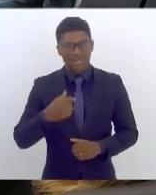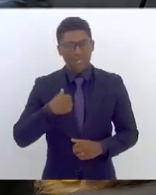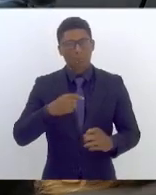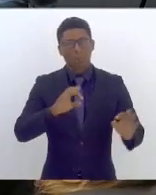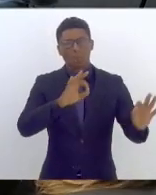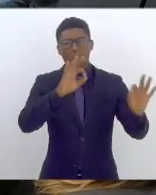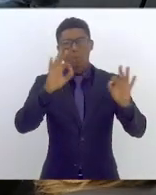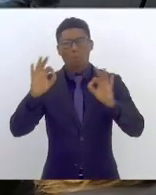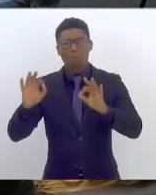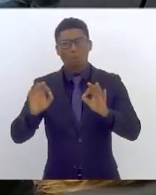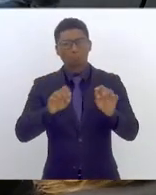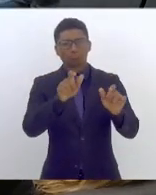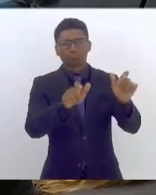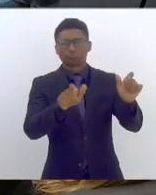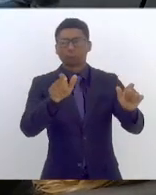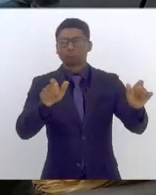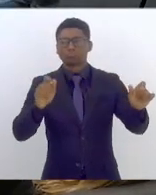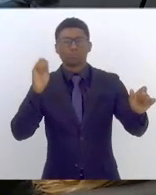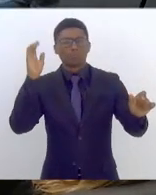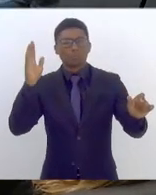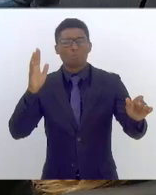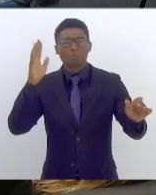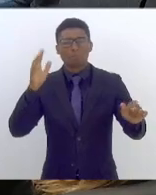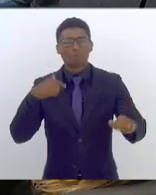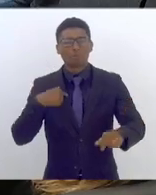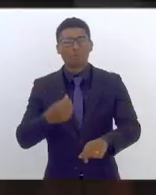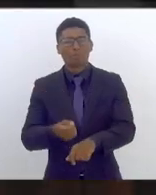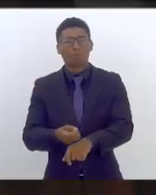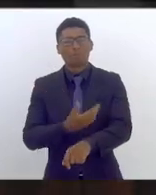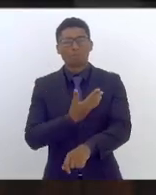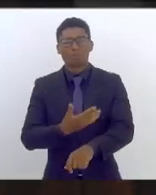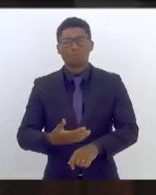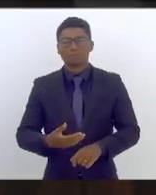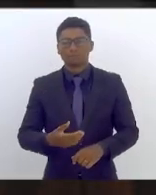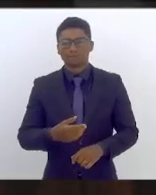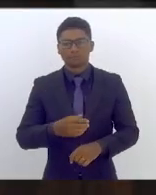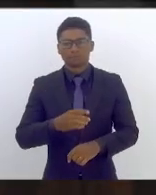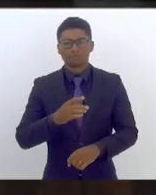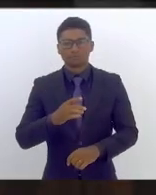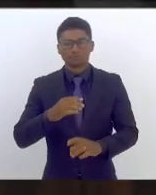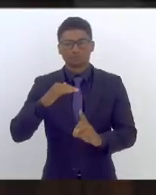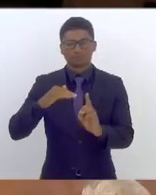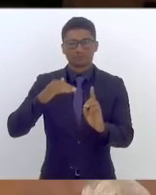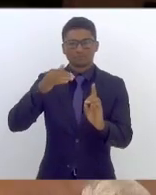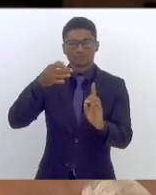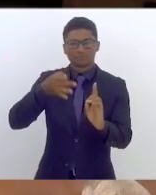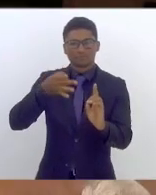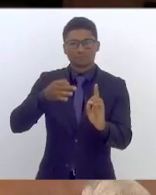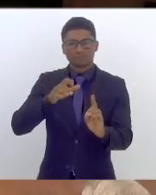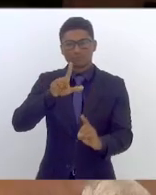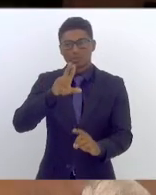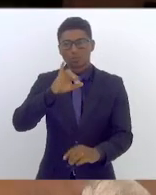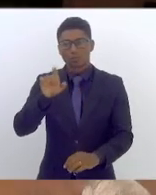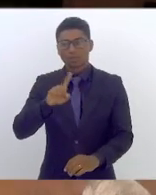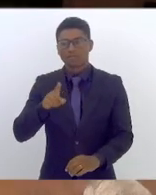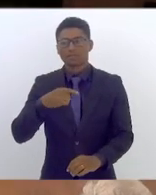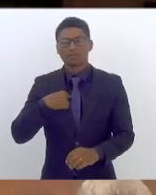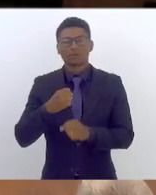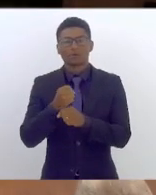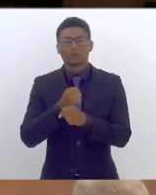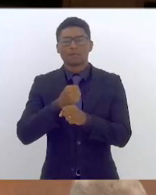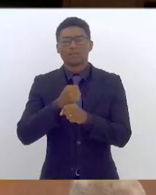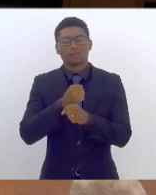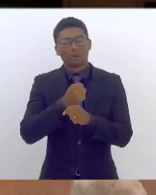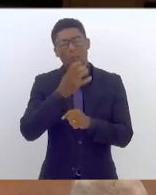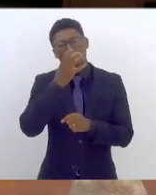do desembargador Moinhos Pinheiro de quem eu sou Admirador há muitos anos eu vou